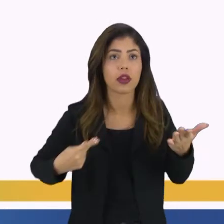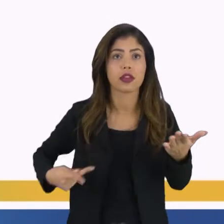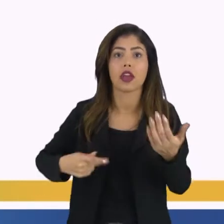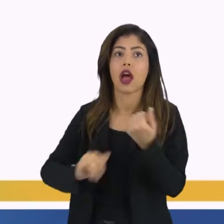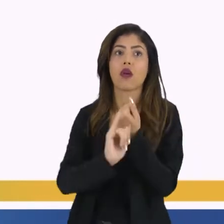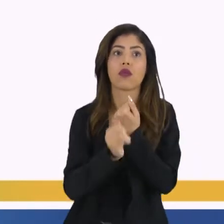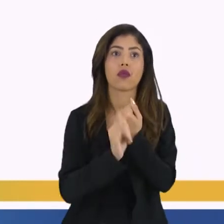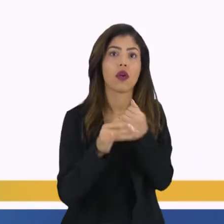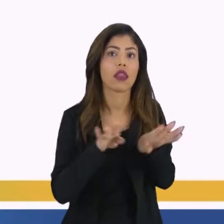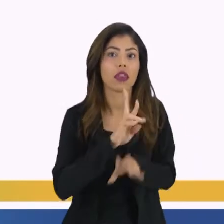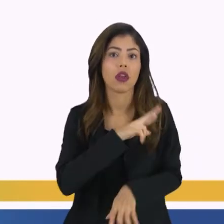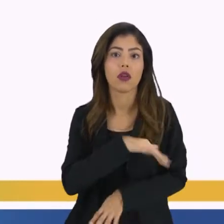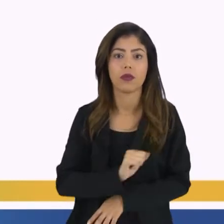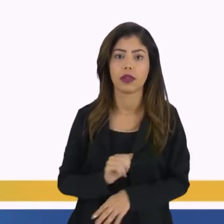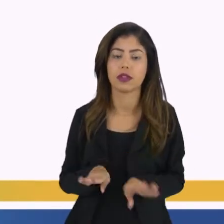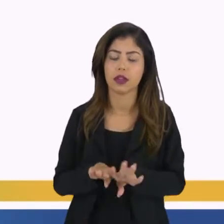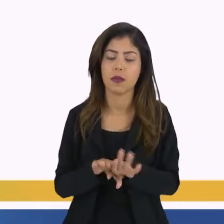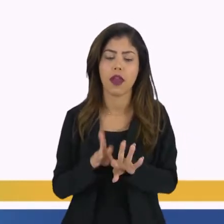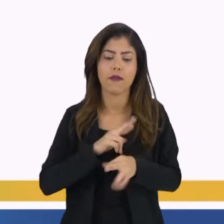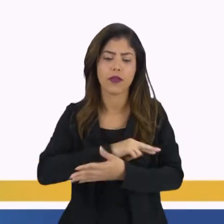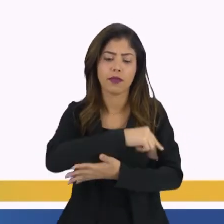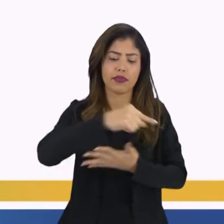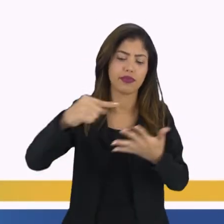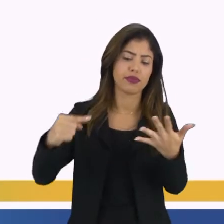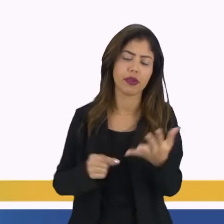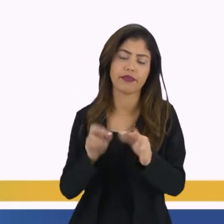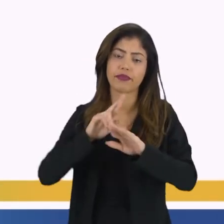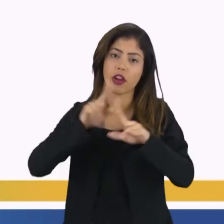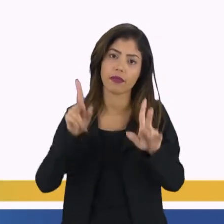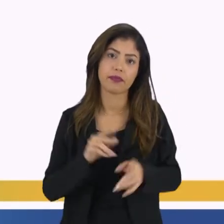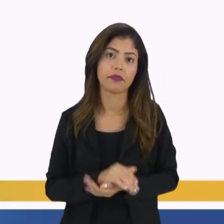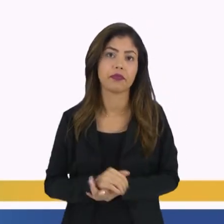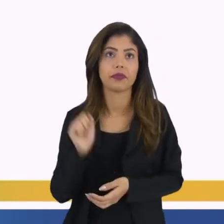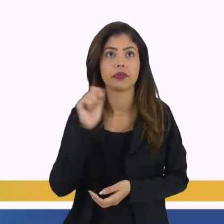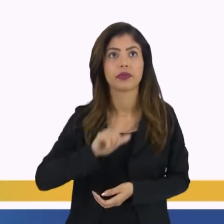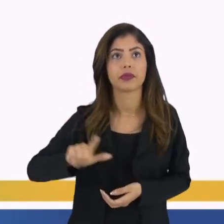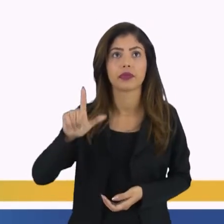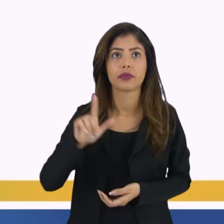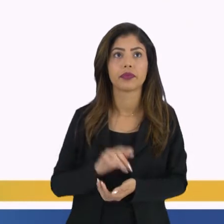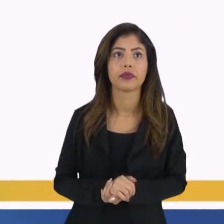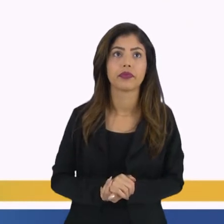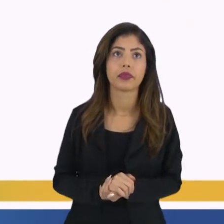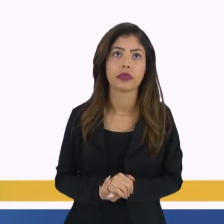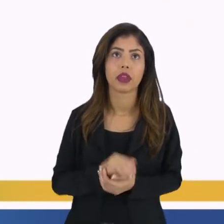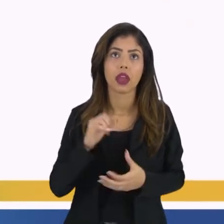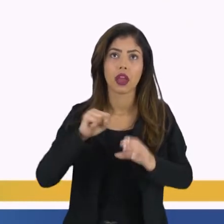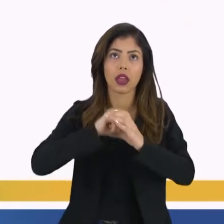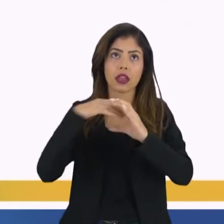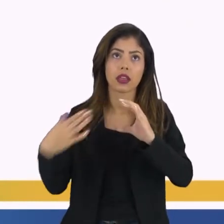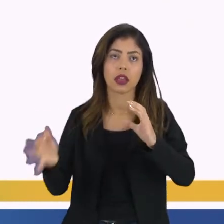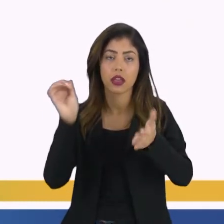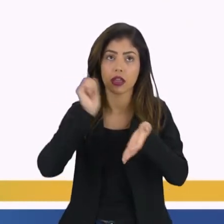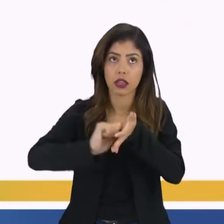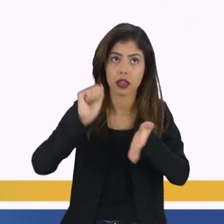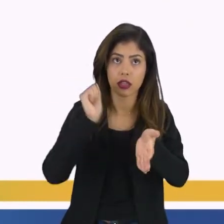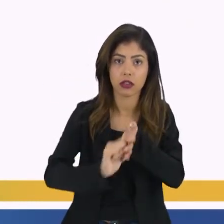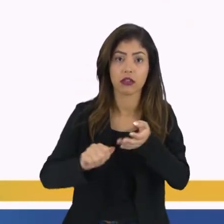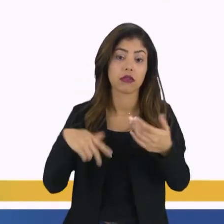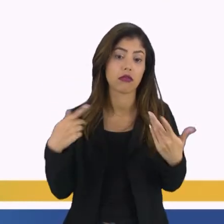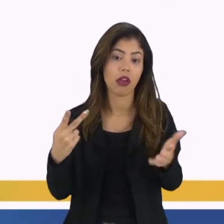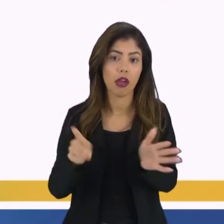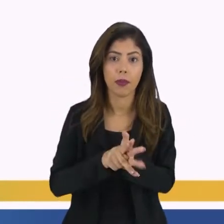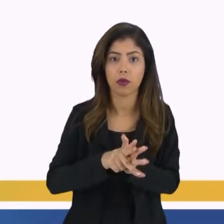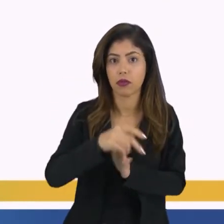no conto e no romance. Então ele teve uma vasta produção literária naquele momento. As principais características da escrita machadiana. Gente, isso aqui é